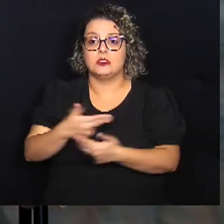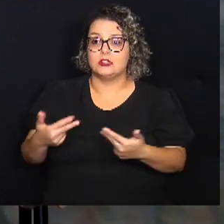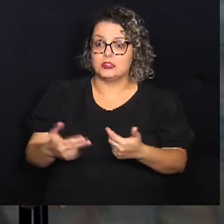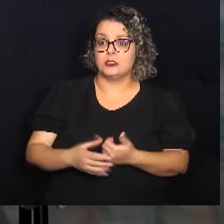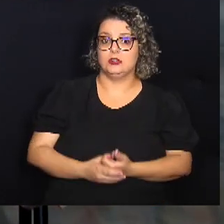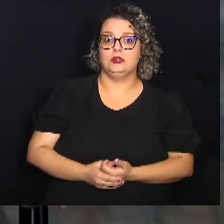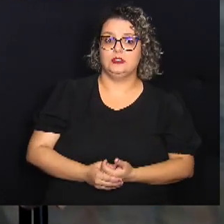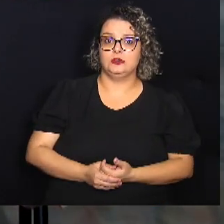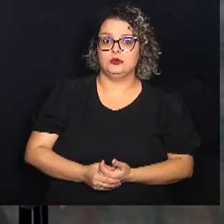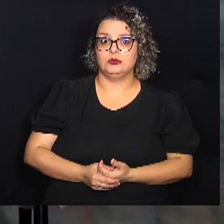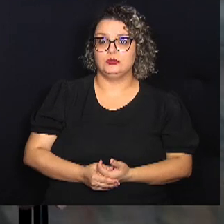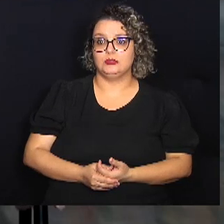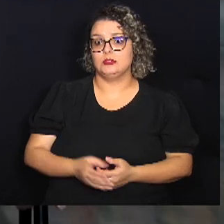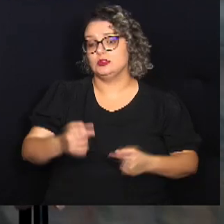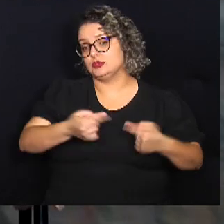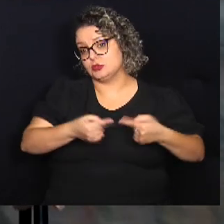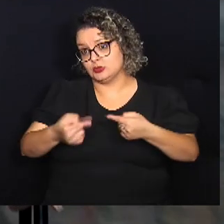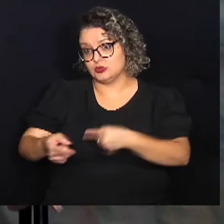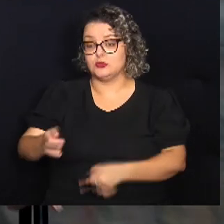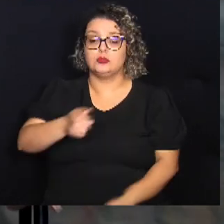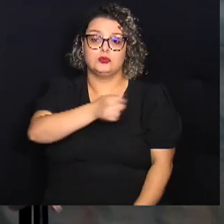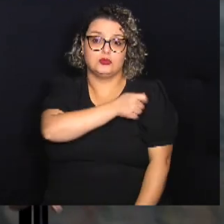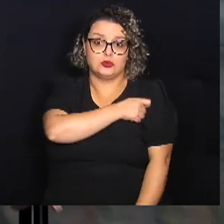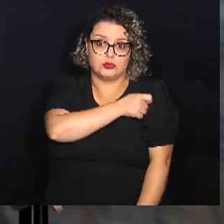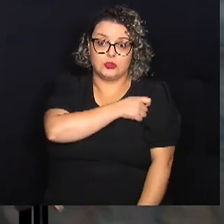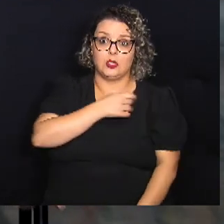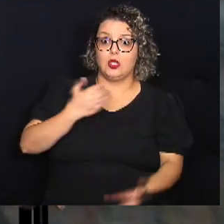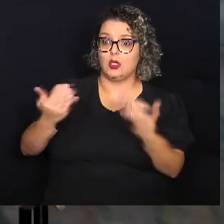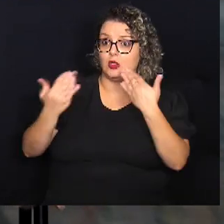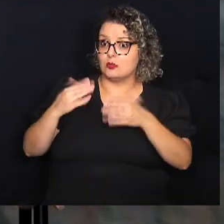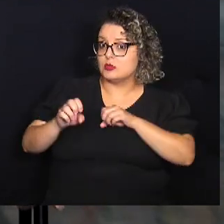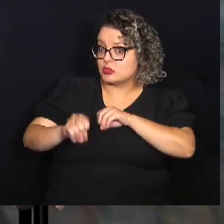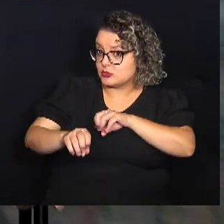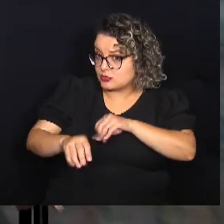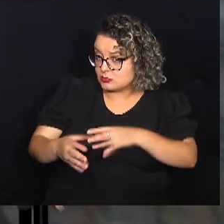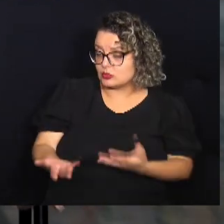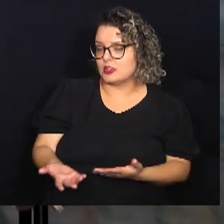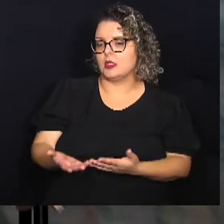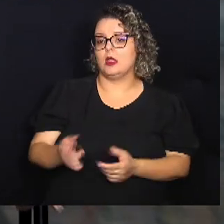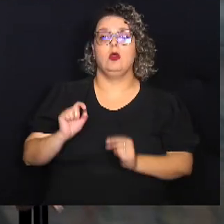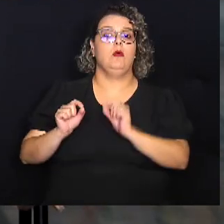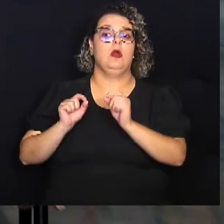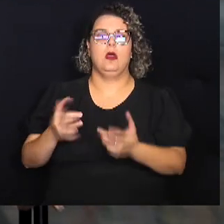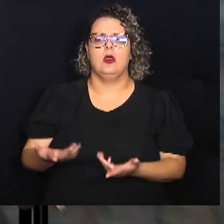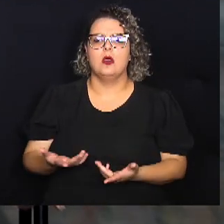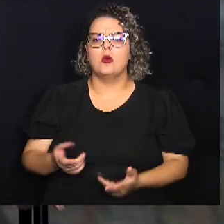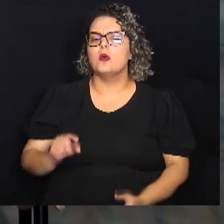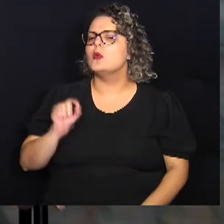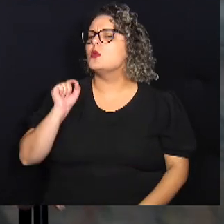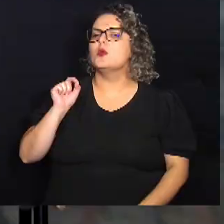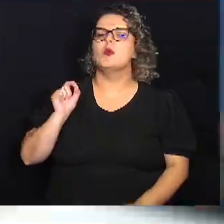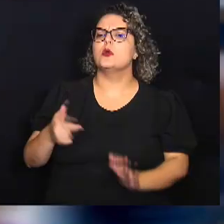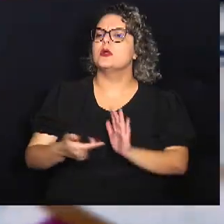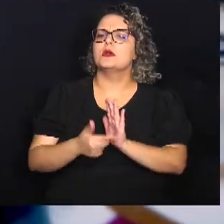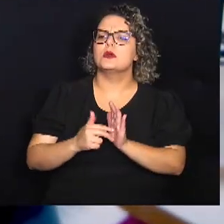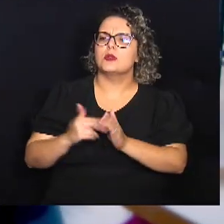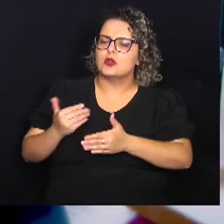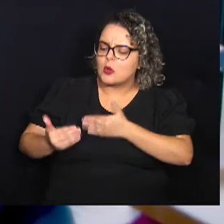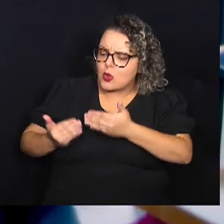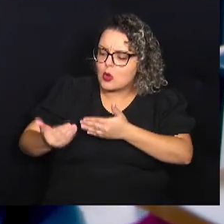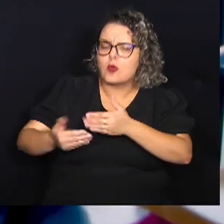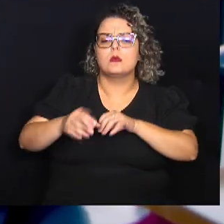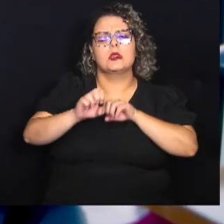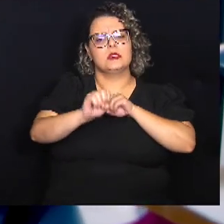gente discute com os alunos em psicologia da educação o que significa o processo de